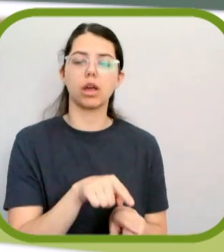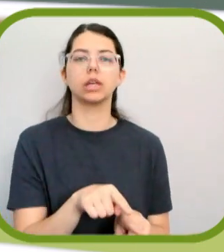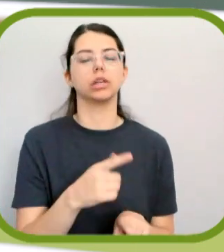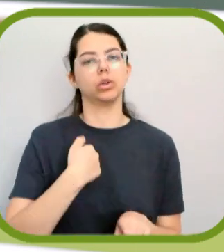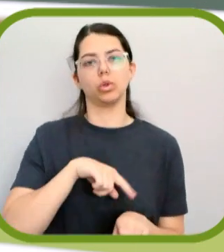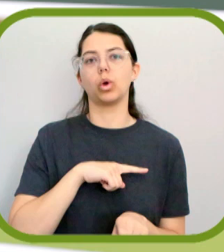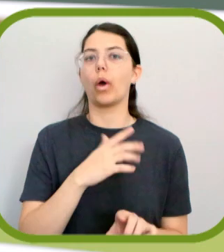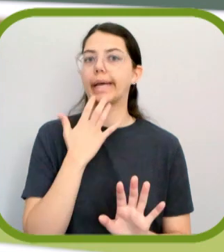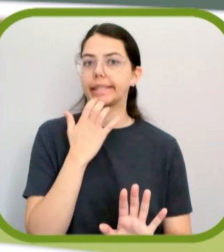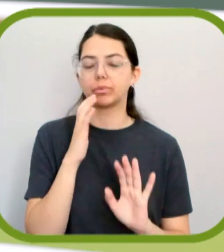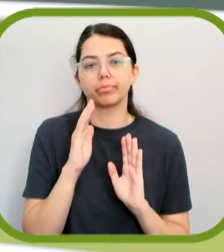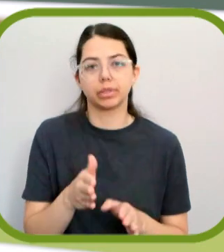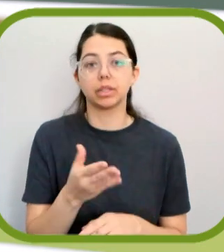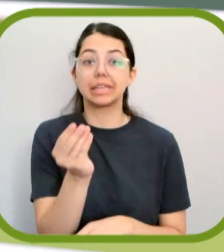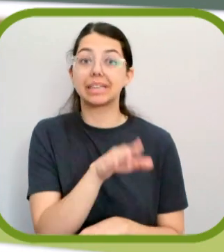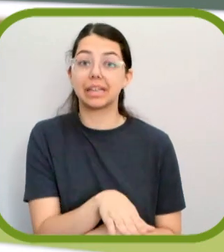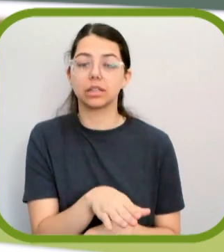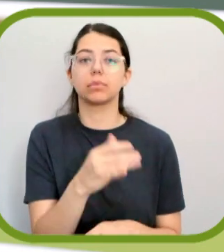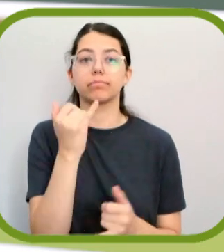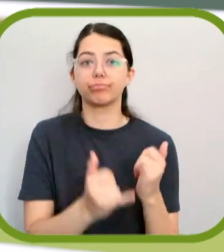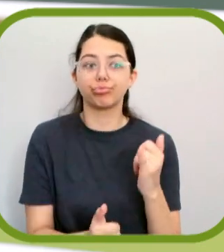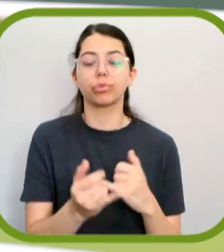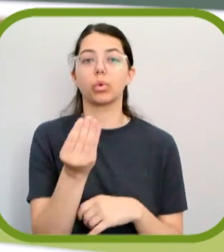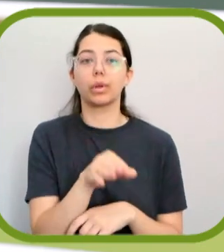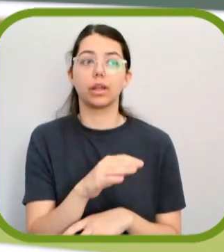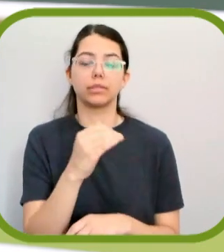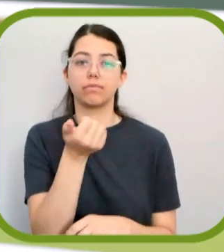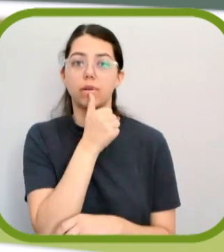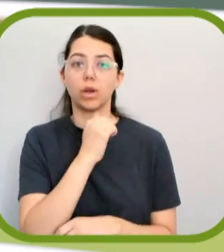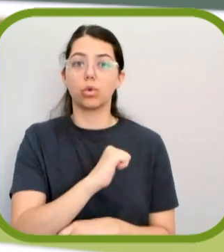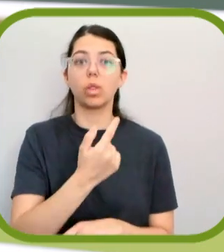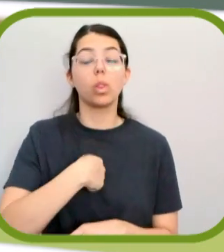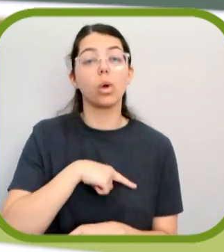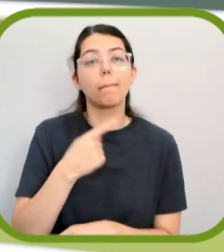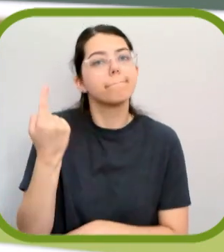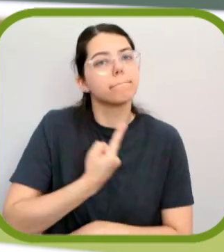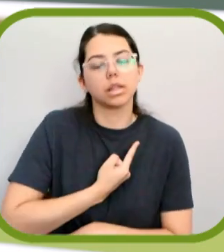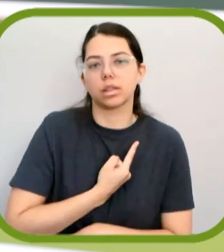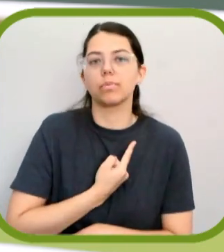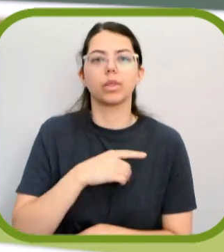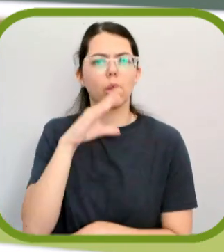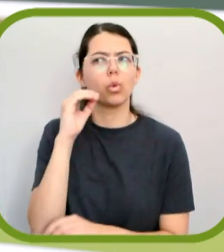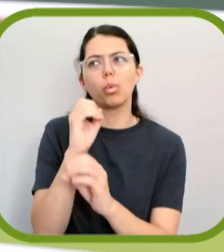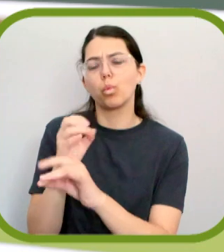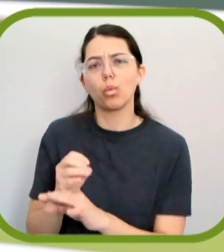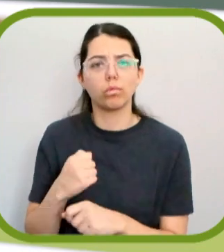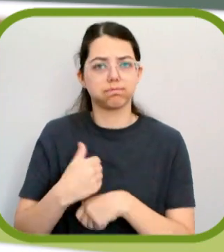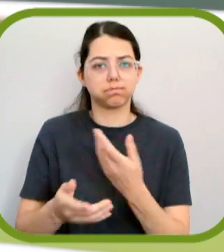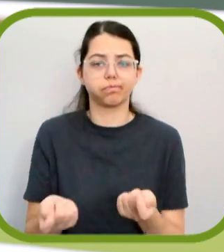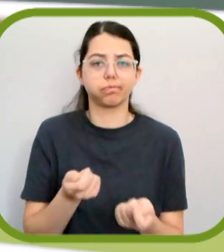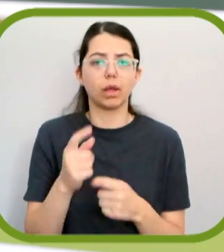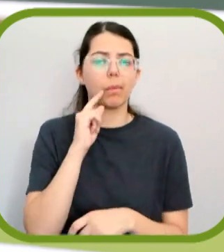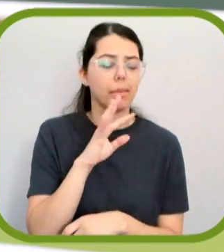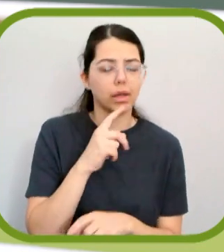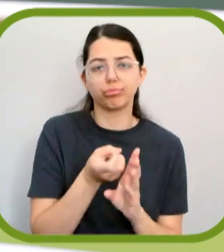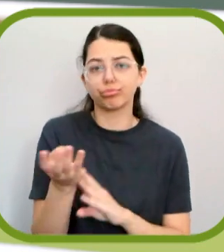contra crianças, e aqui temos sempre de fazer essa ressalva, quando existe uma criança em perigo ou um crime a ocorrer contra uma criança, nós somos obrigados, assim como outros